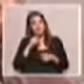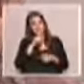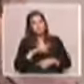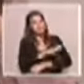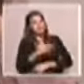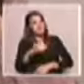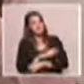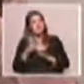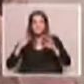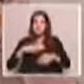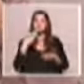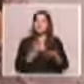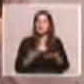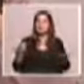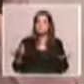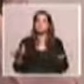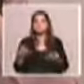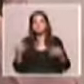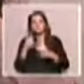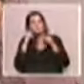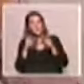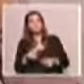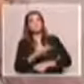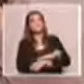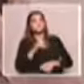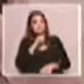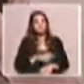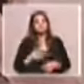antipertensivos, portanto, neste caso, conseguem controlar a pressão arterial,